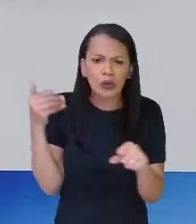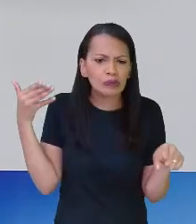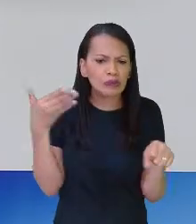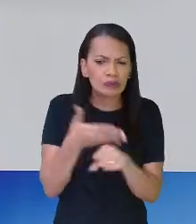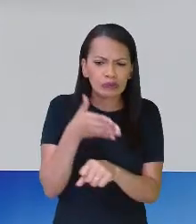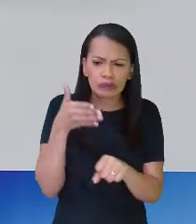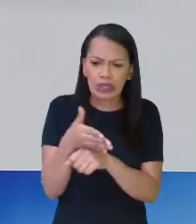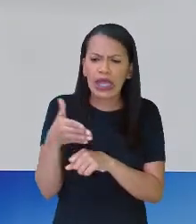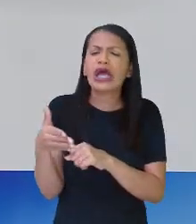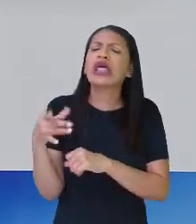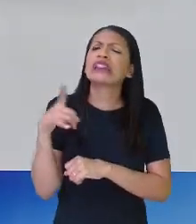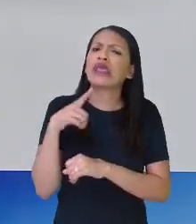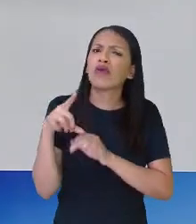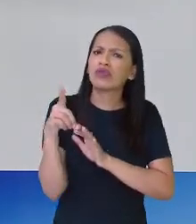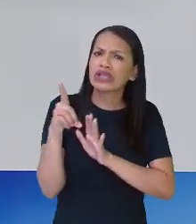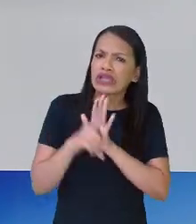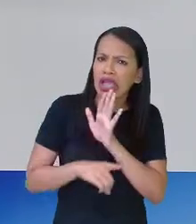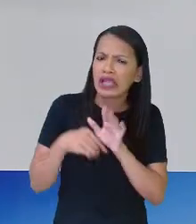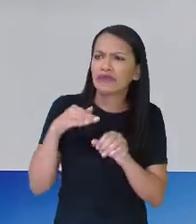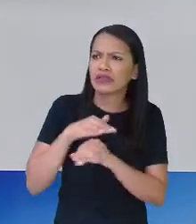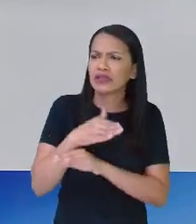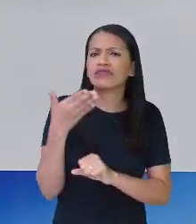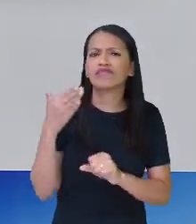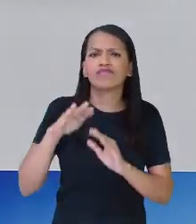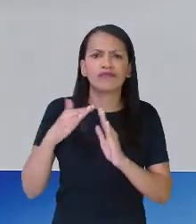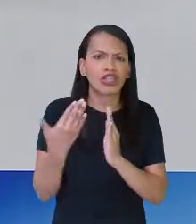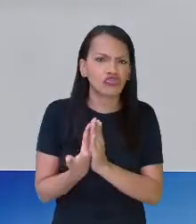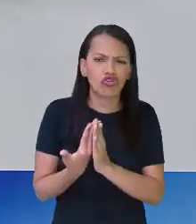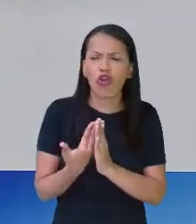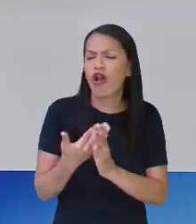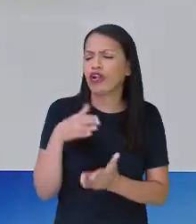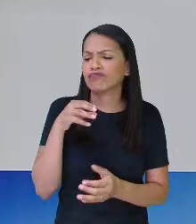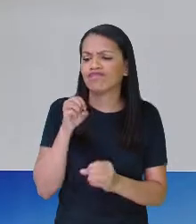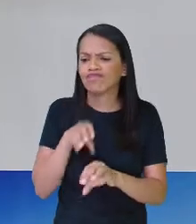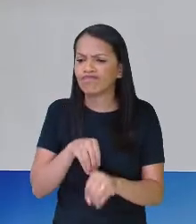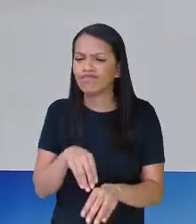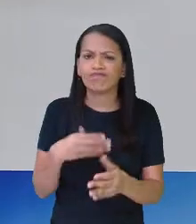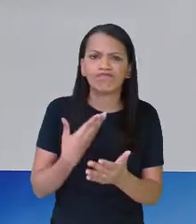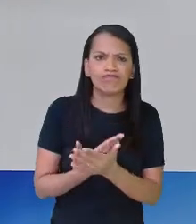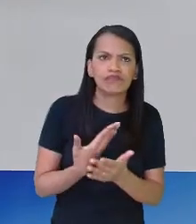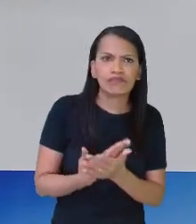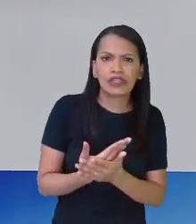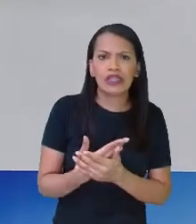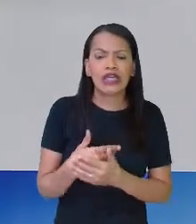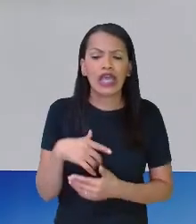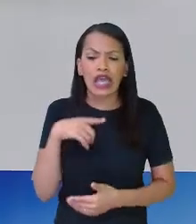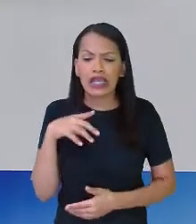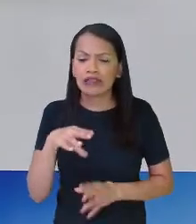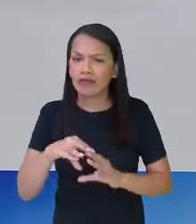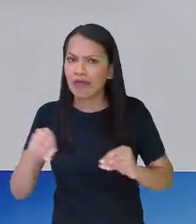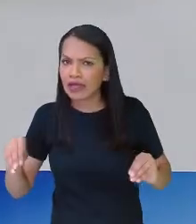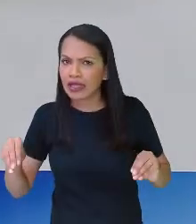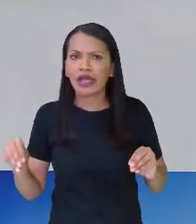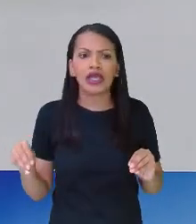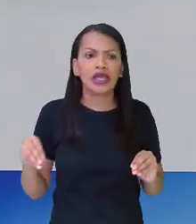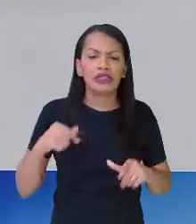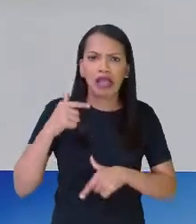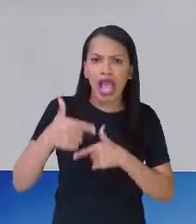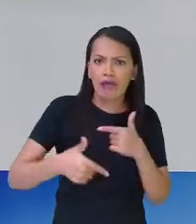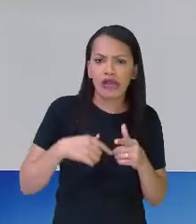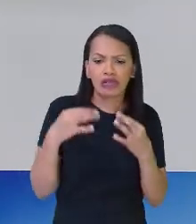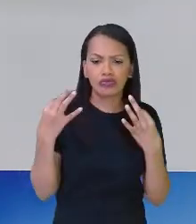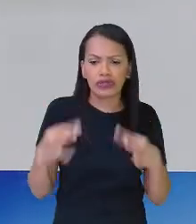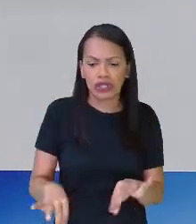tá? Embora o Quilombo dos Palmares tenha sido muito importante, olha só aqui no mapa, como eu estou mostrando aqui para vocês. Ó. Todos esses pontos aqui